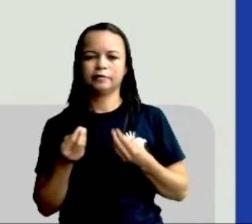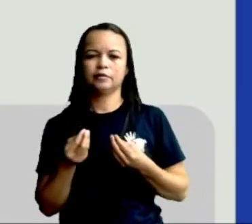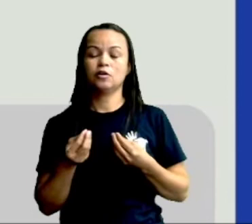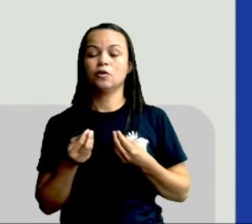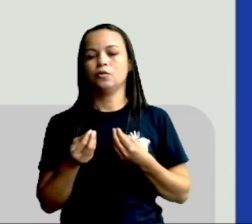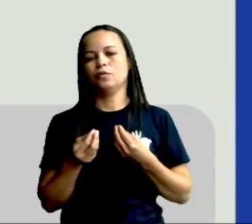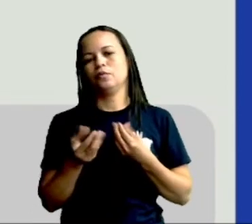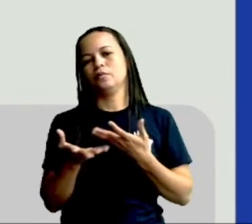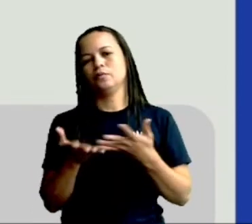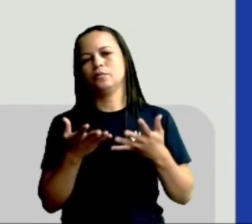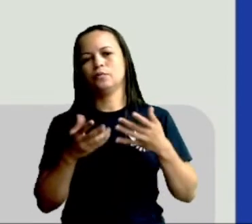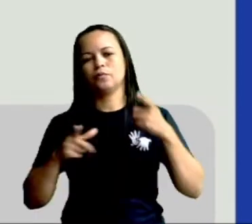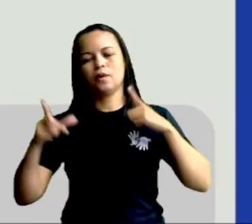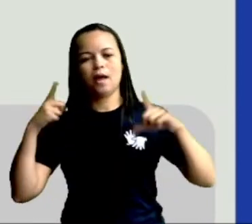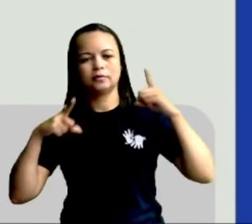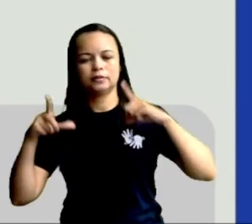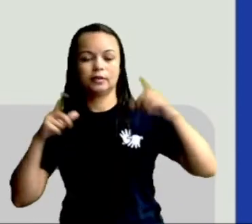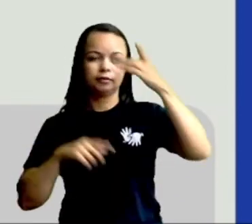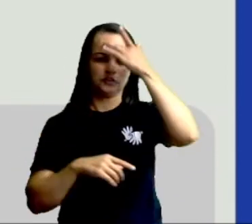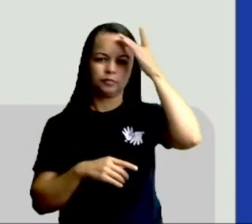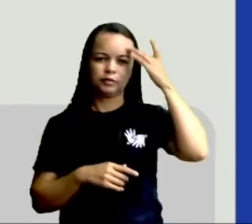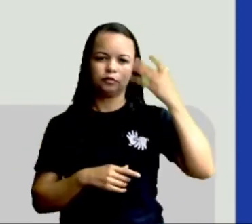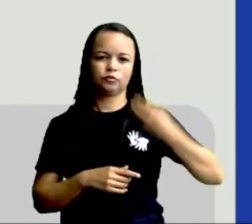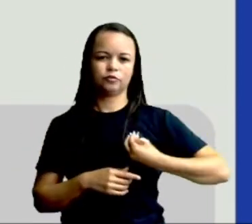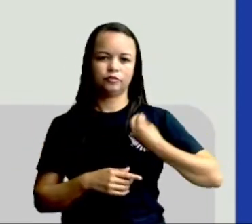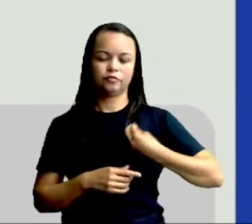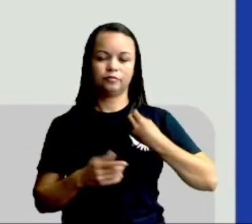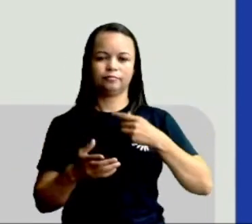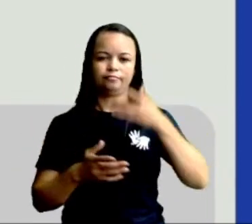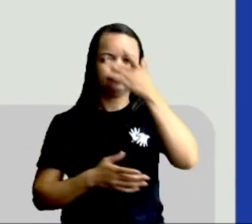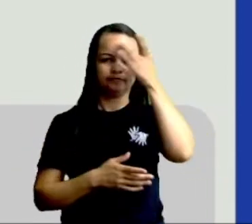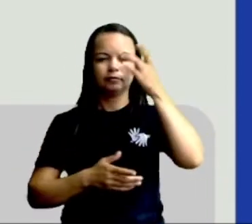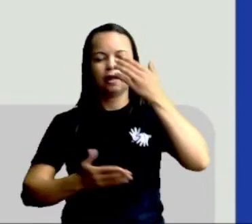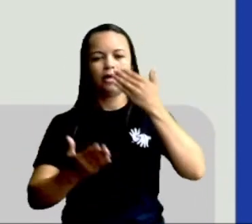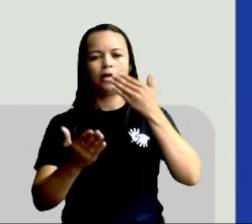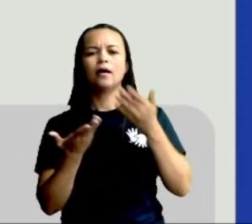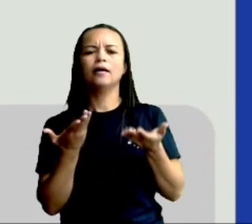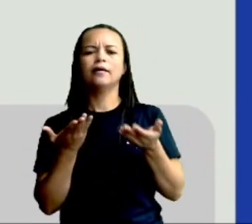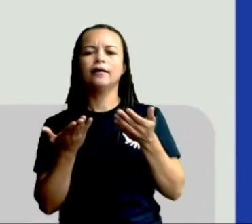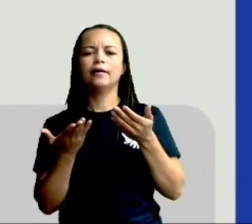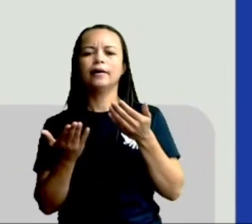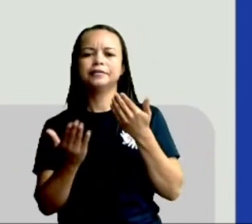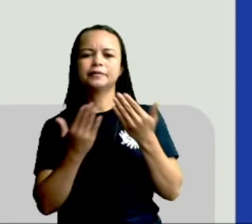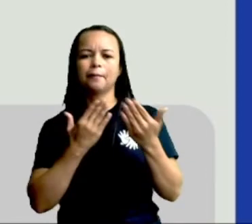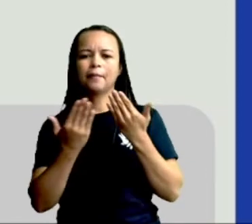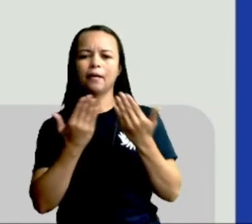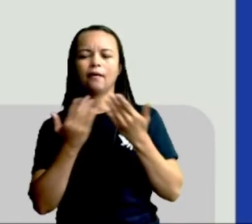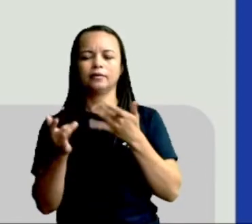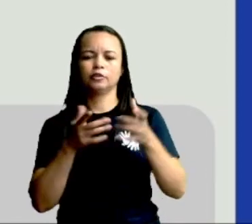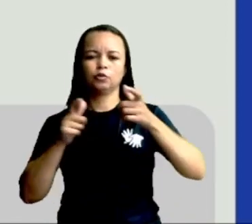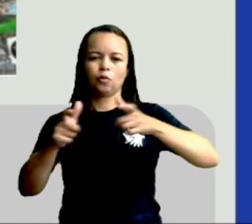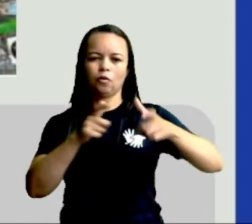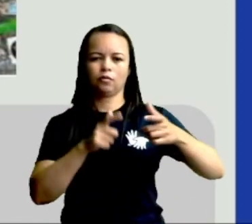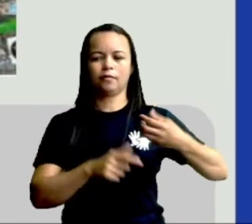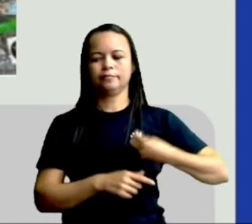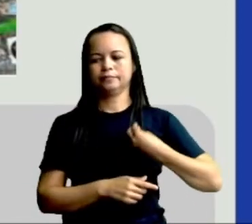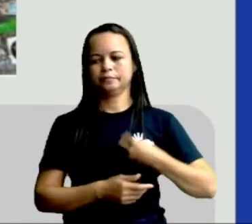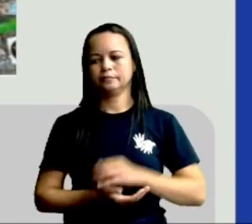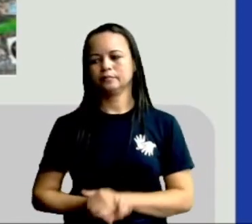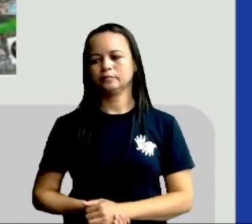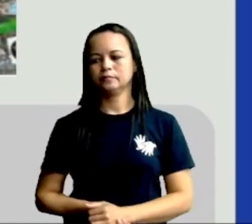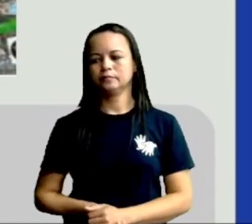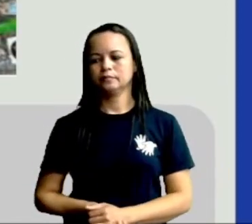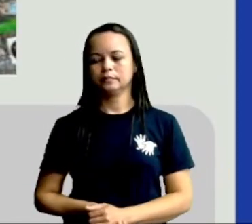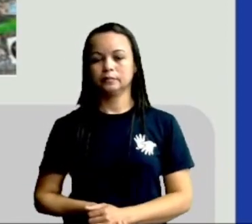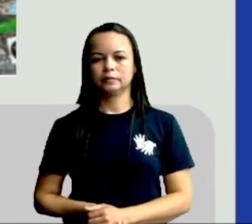o lazer das pessoas o modo de viver das pessoas depende do local de onde elas vivem do local de vivência tá bom